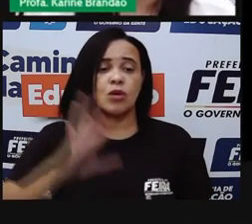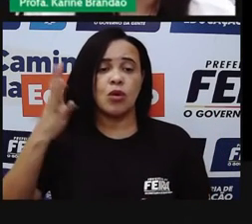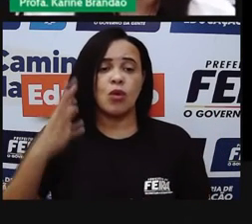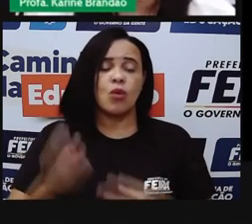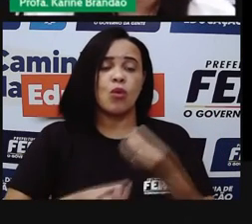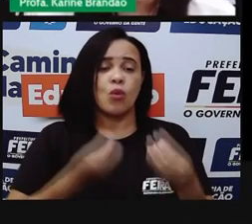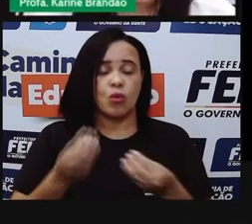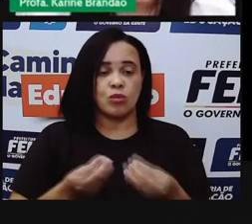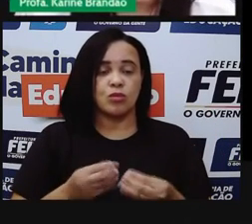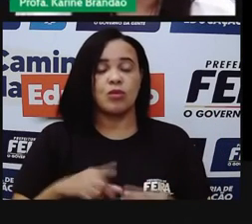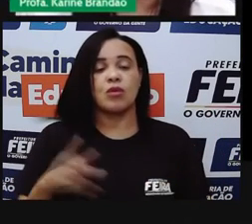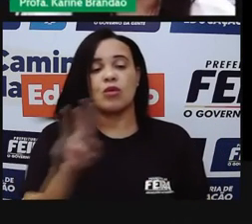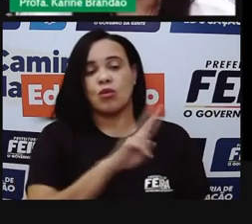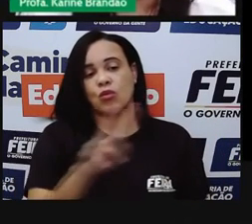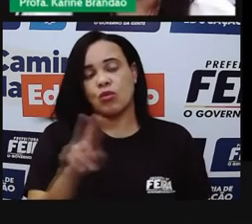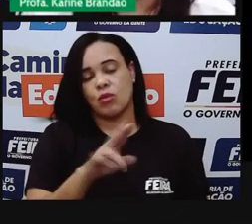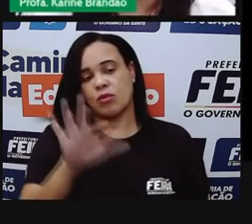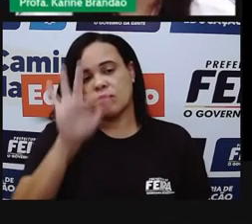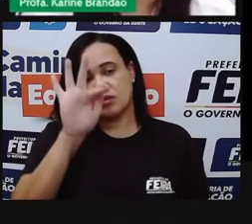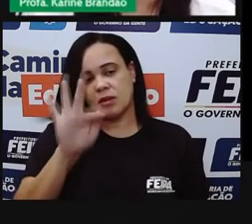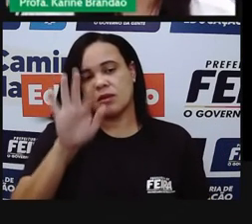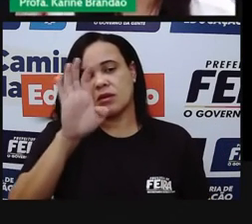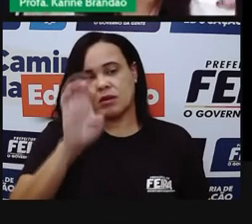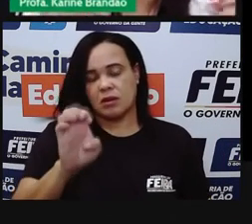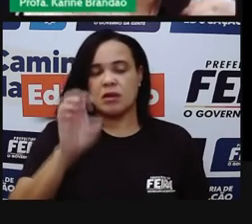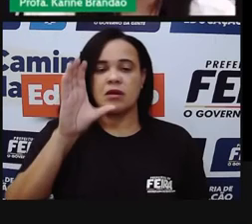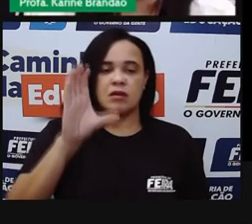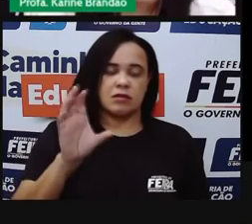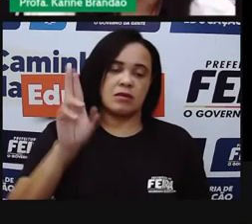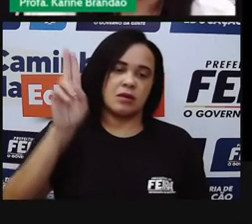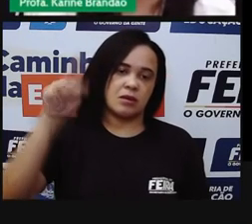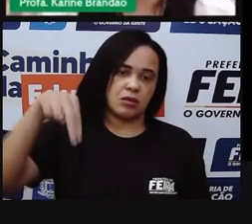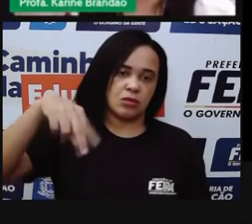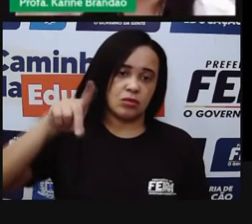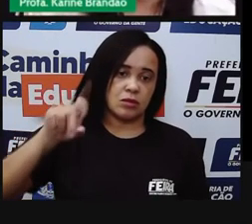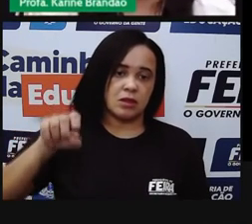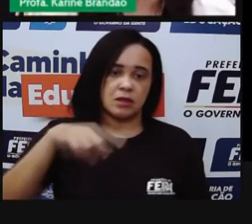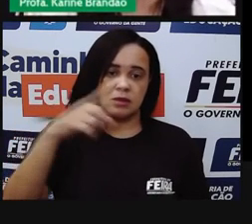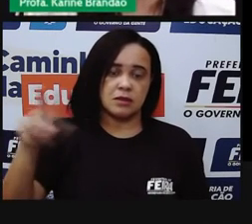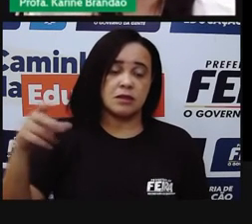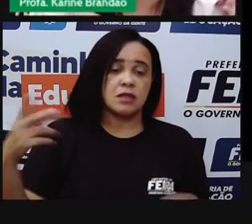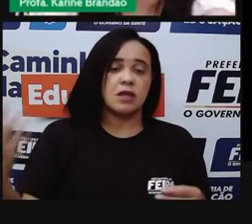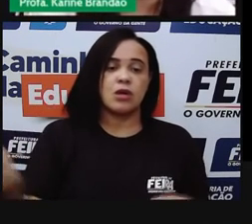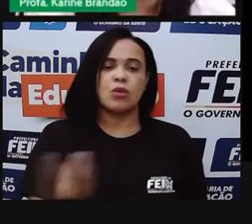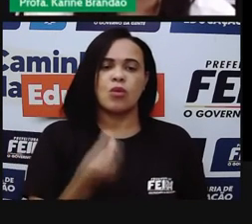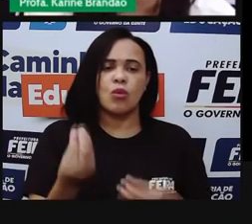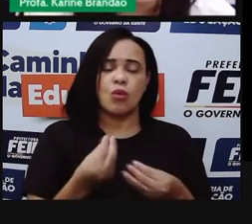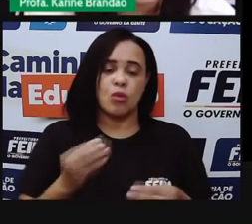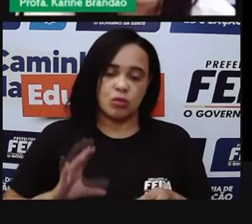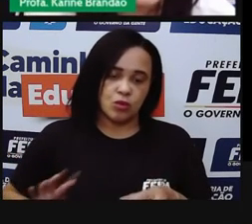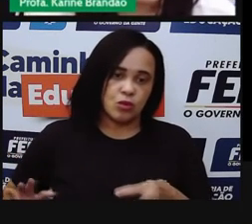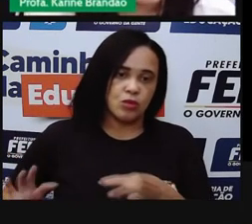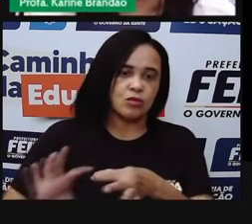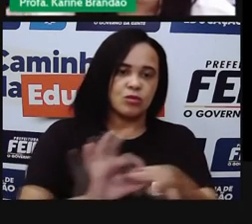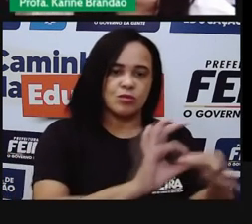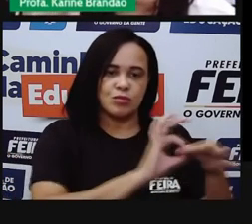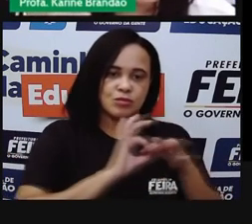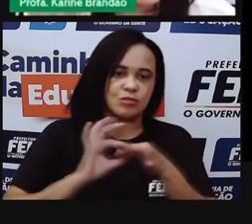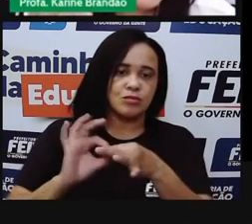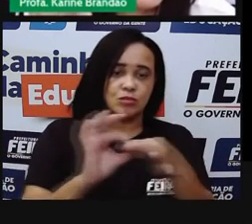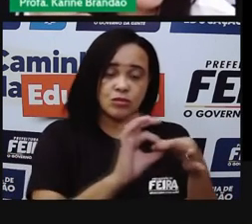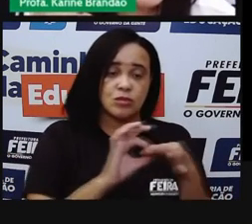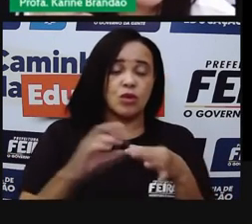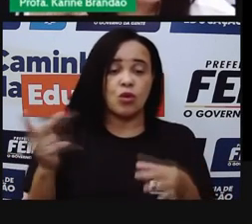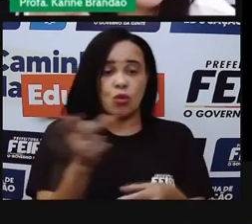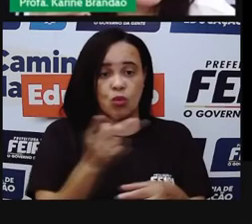a fecundação, a união dessas duas células sexuais, do óvulo com o espermatozoide. E aí, o